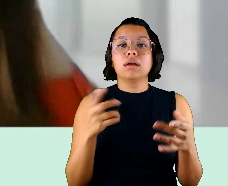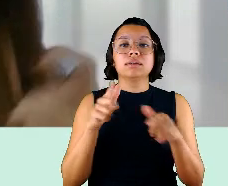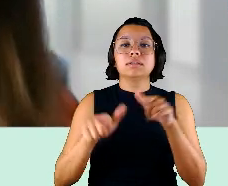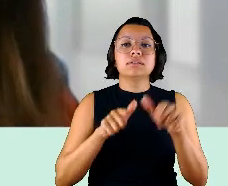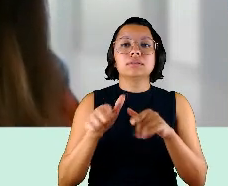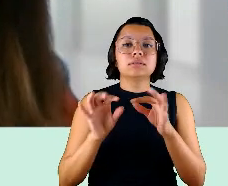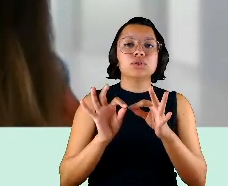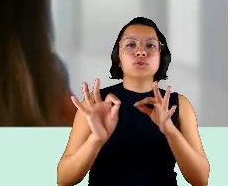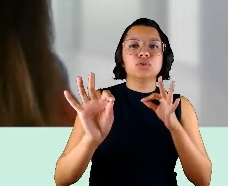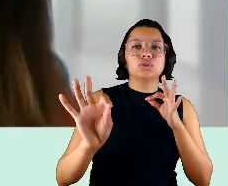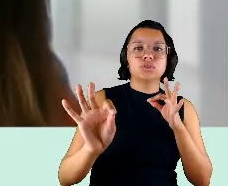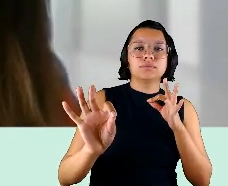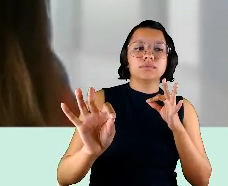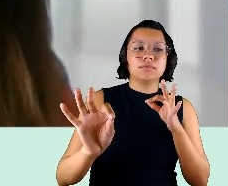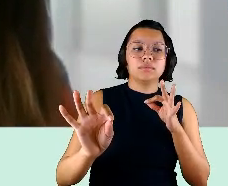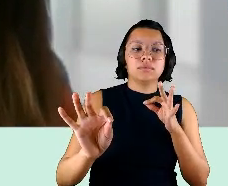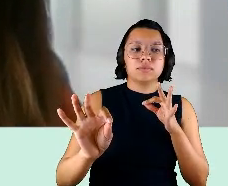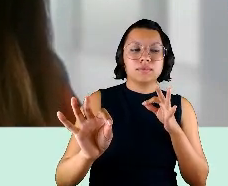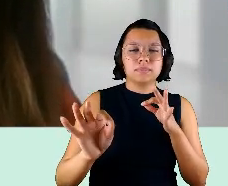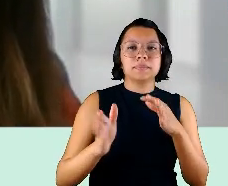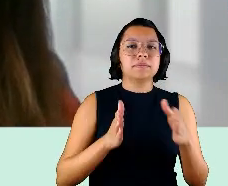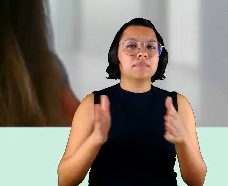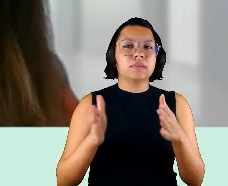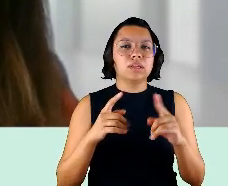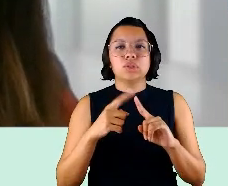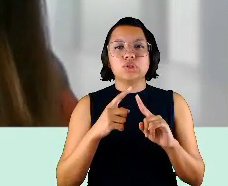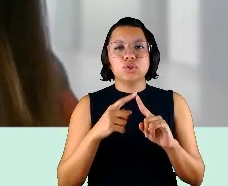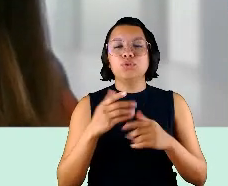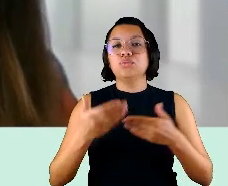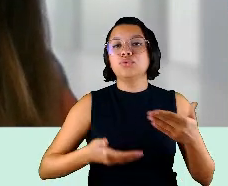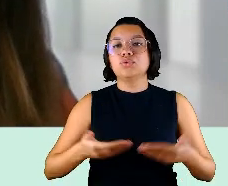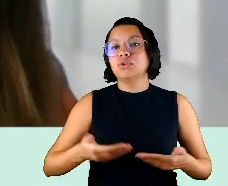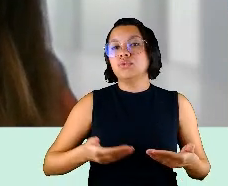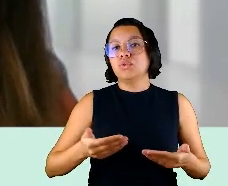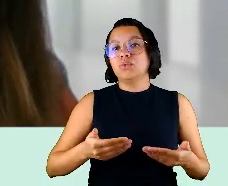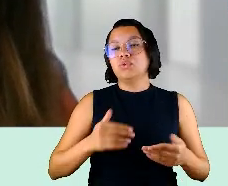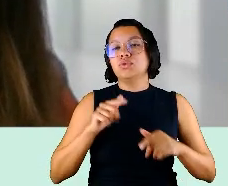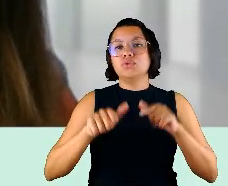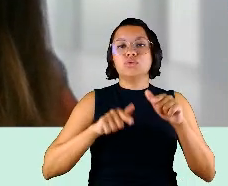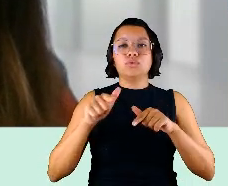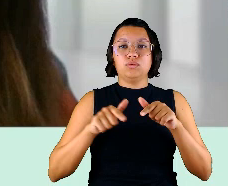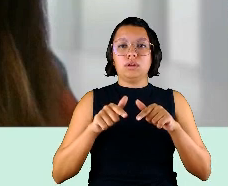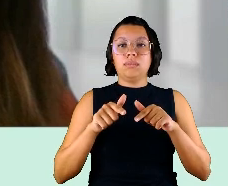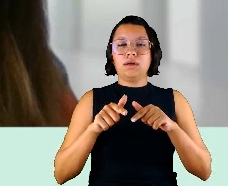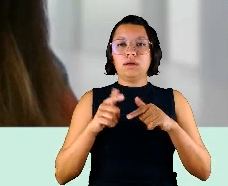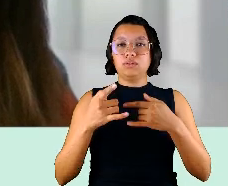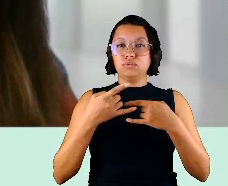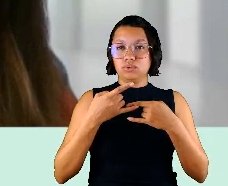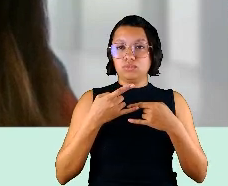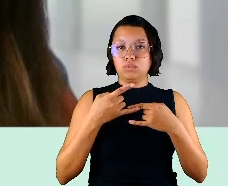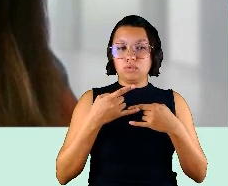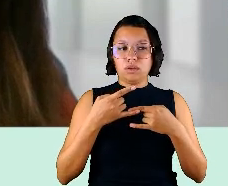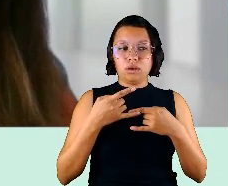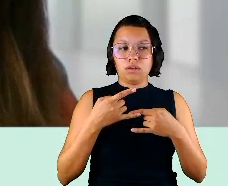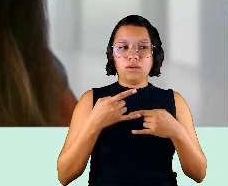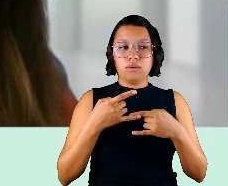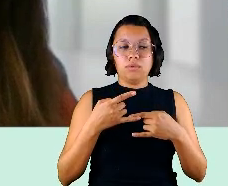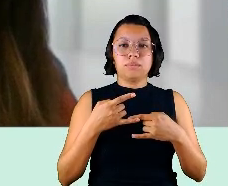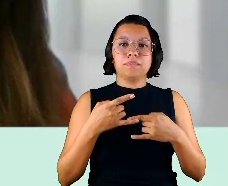trabalho à distância, numa dessas modalidades para os servidores, o teletrabalho, o